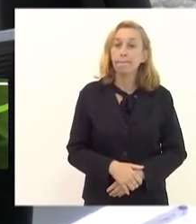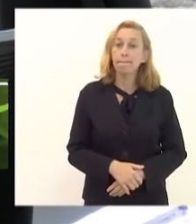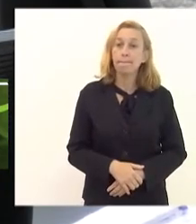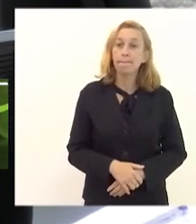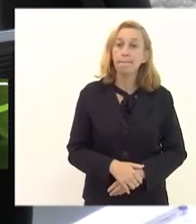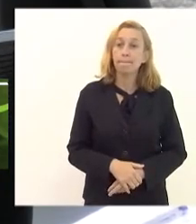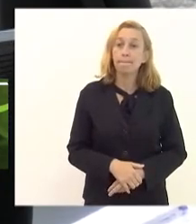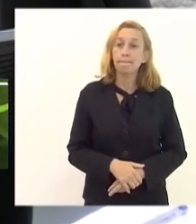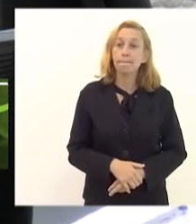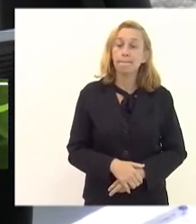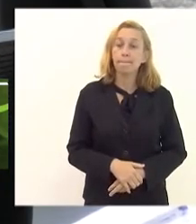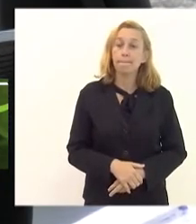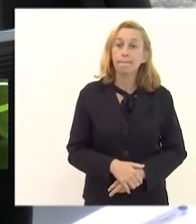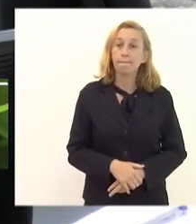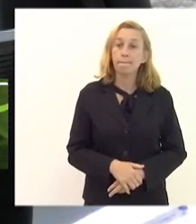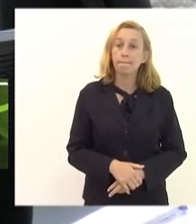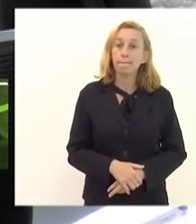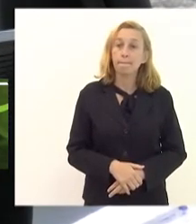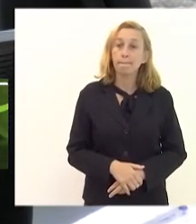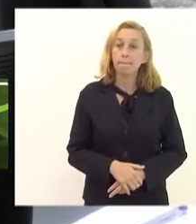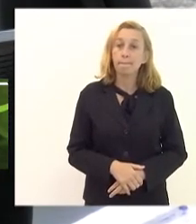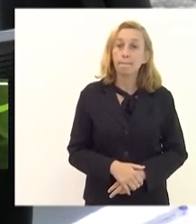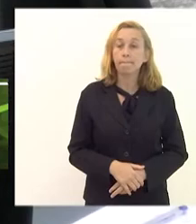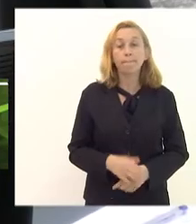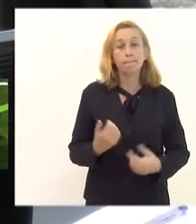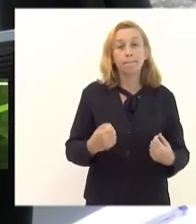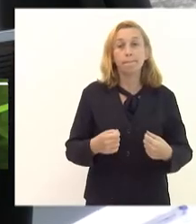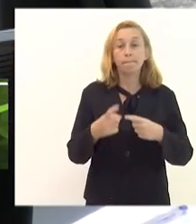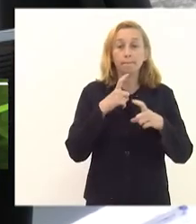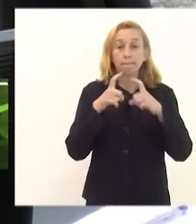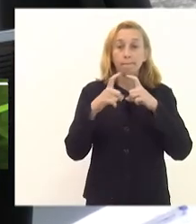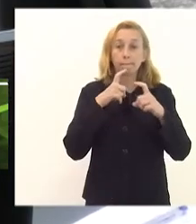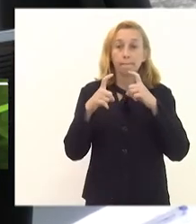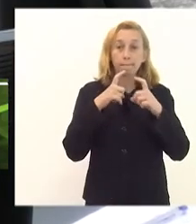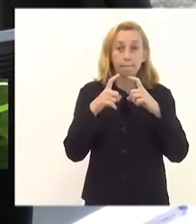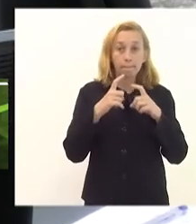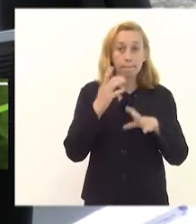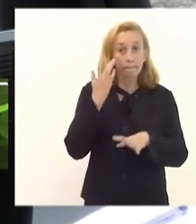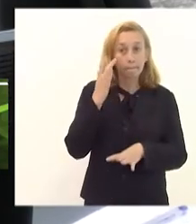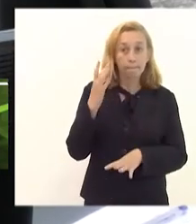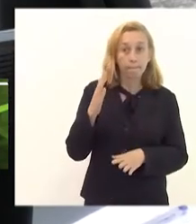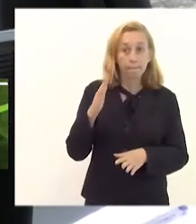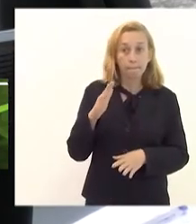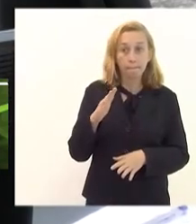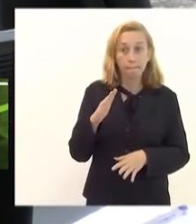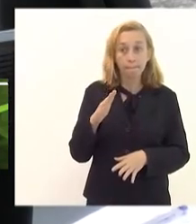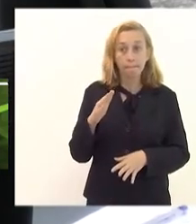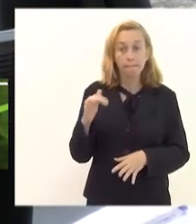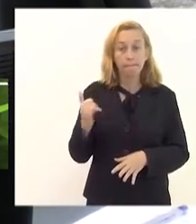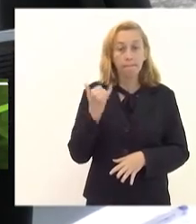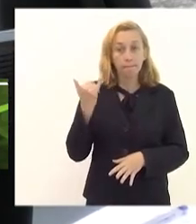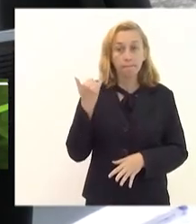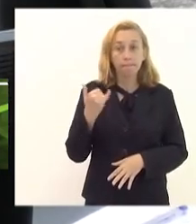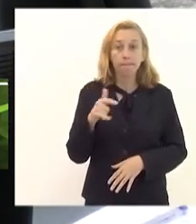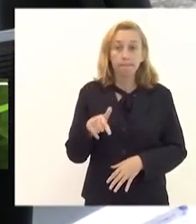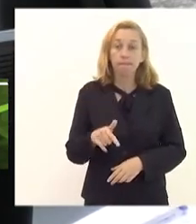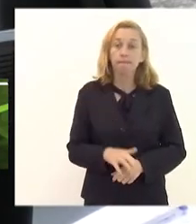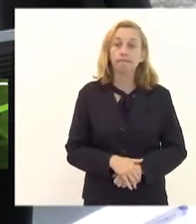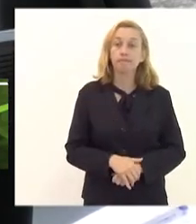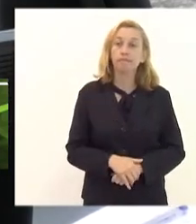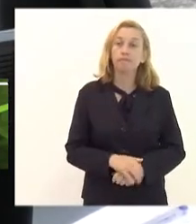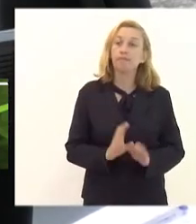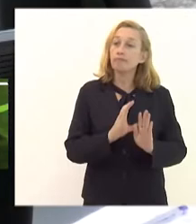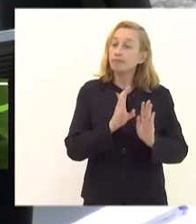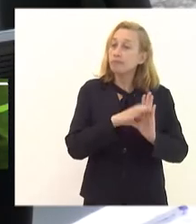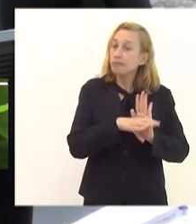Por isso que, o Eliomar, a gente tem que discutir, e eu acho que esse é um capítulo que a gente tem que fazer aqui, o